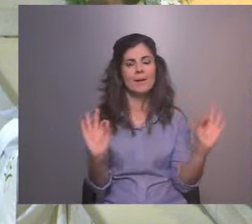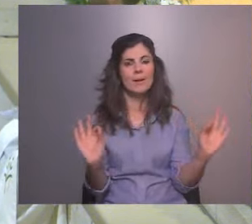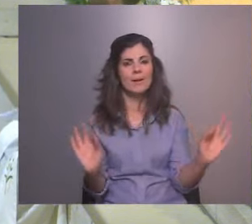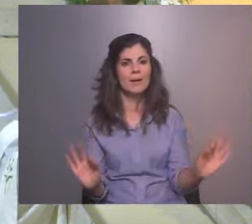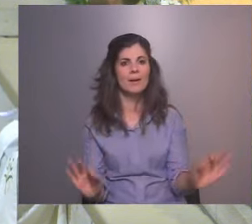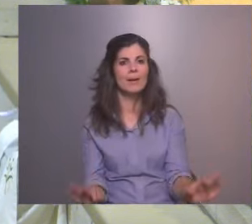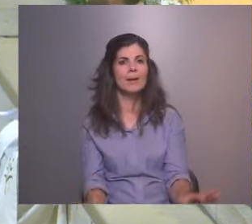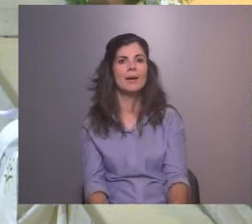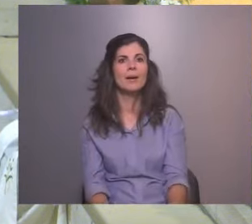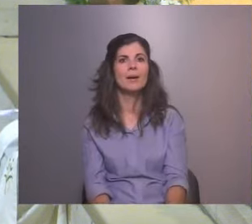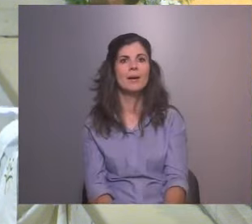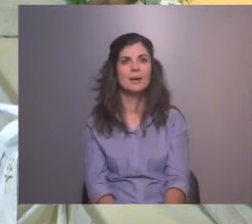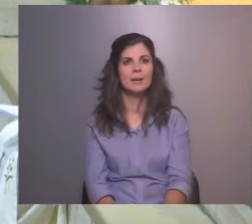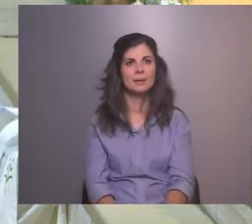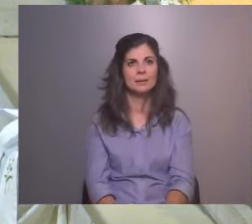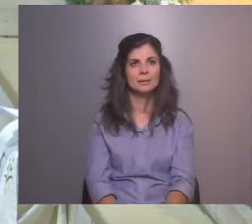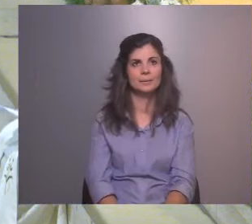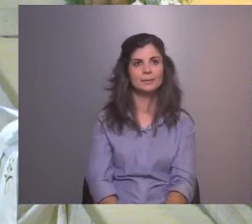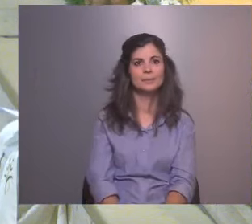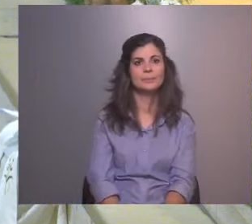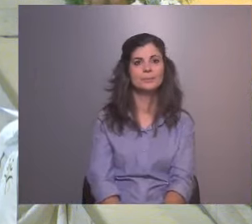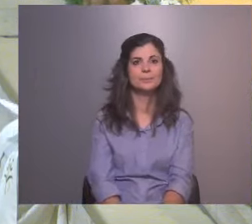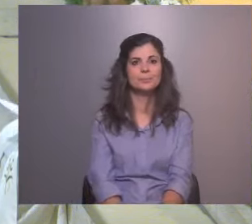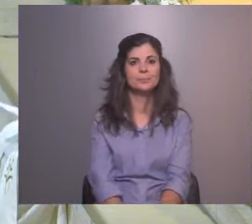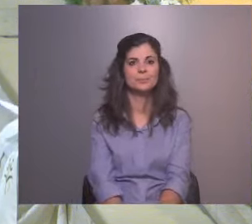cometidos